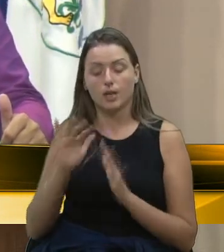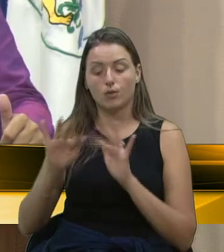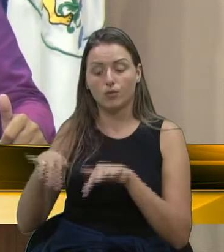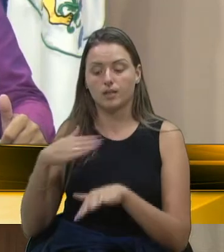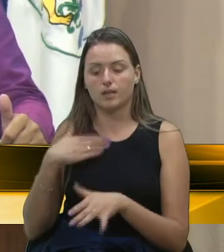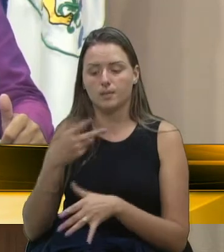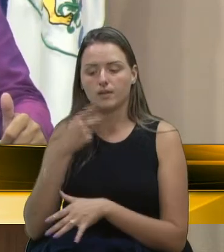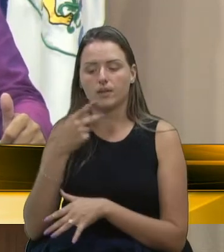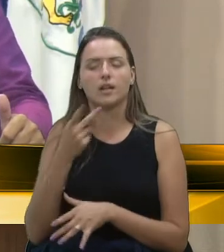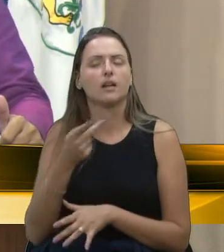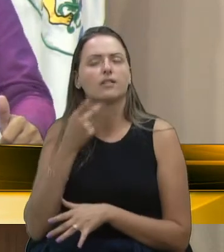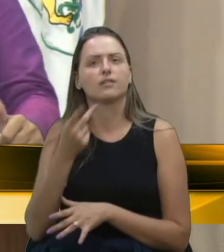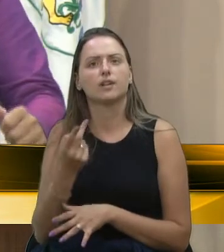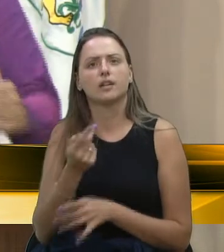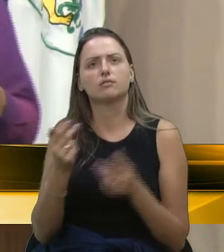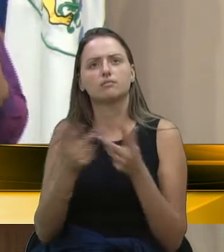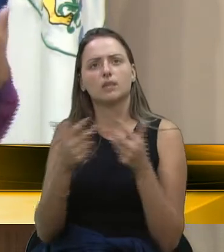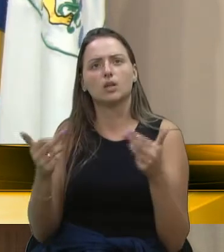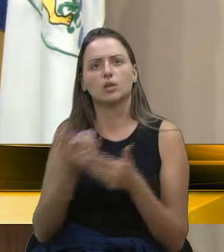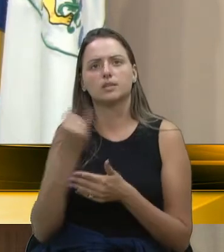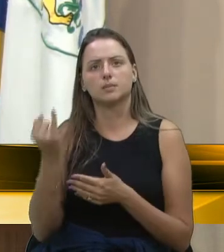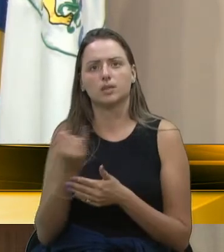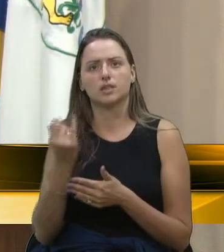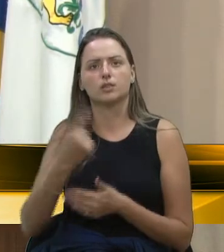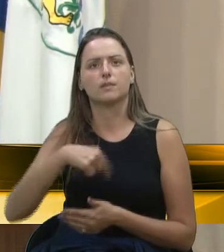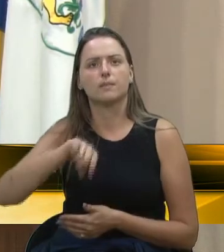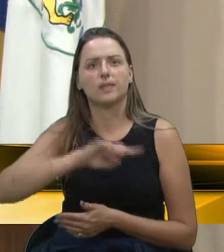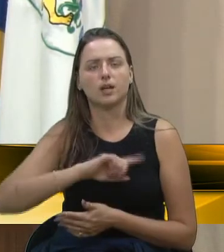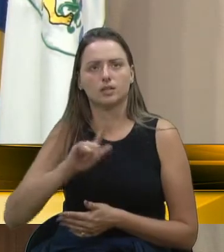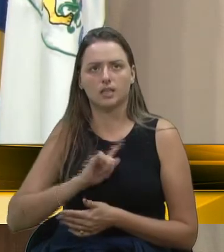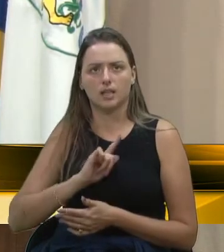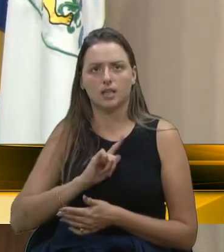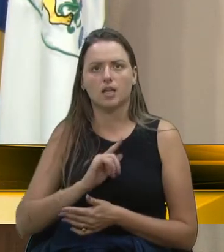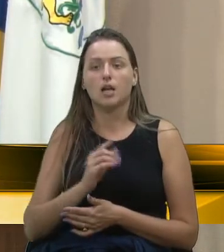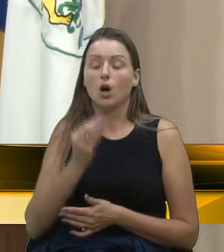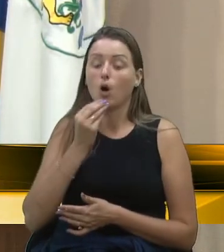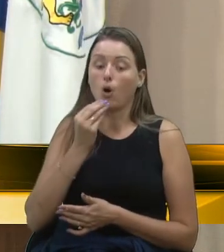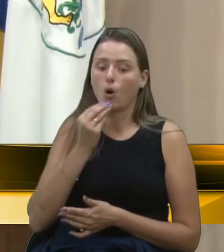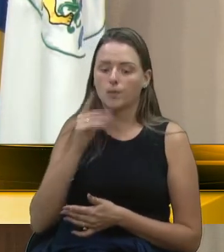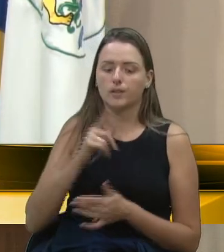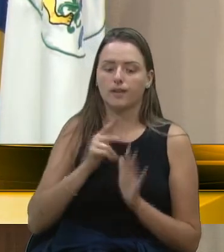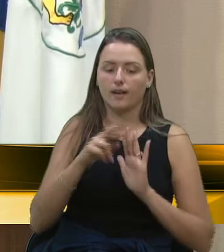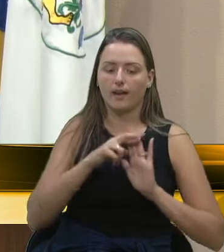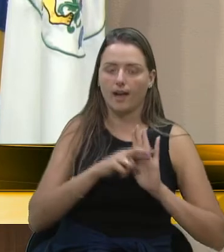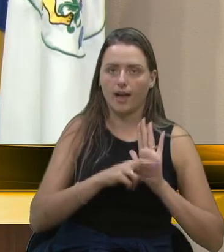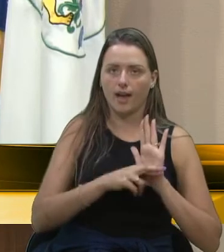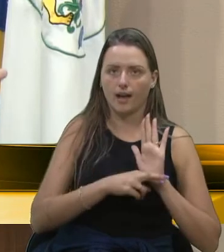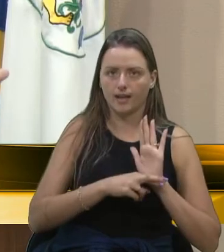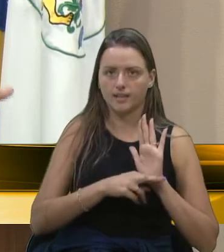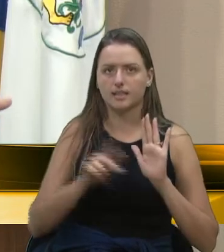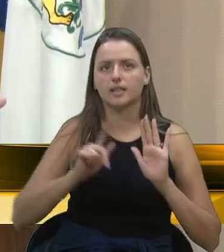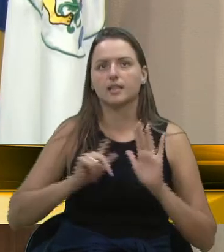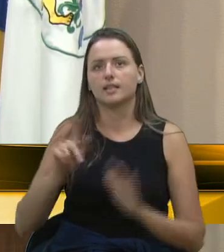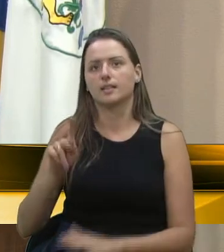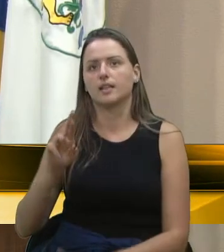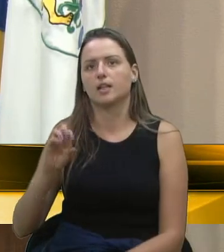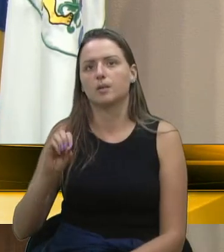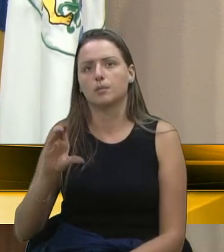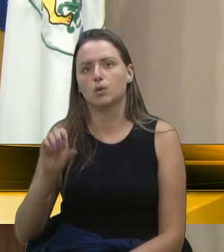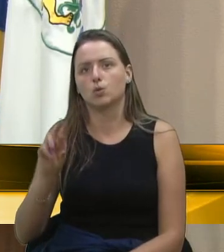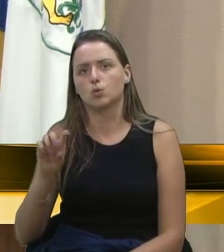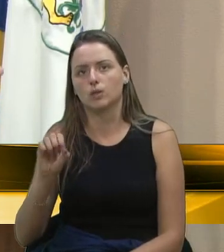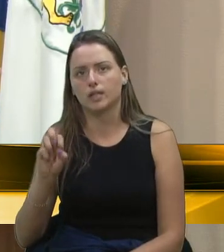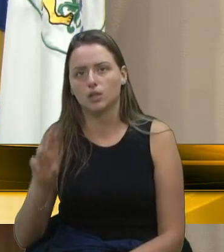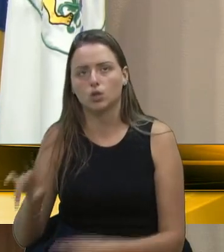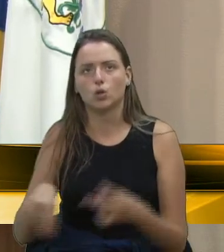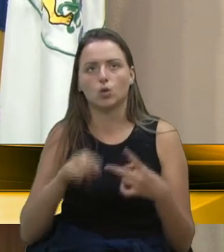destacando um elemento importante. Nós recebemos aqui, e claro, temos uma questão regimental, nós recebemos aqui procurador, nós recebemos aqui